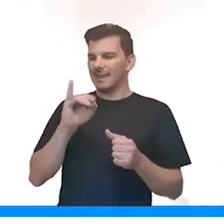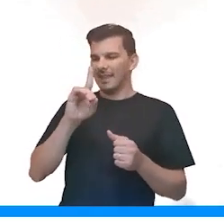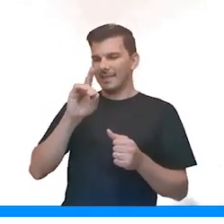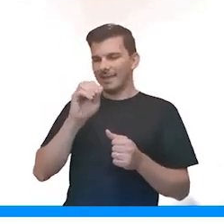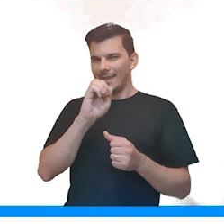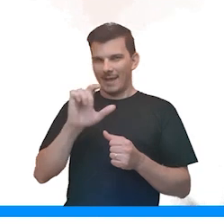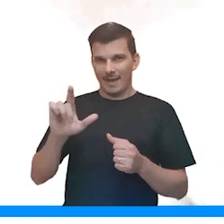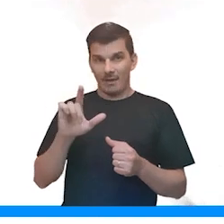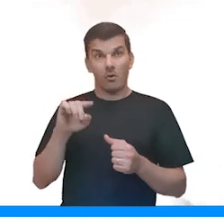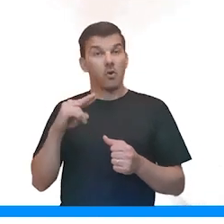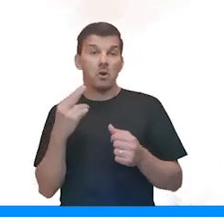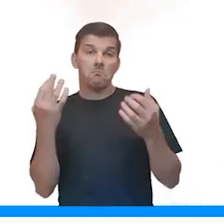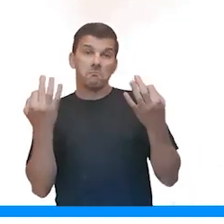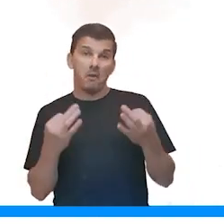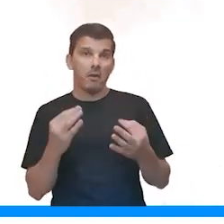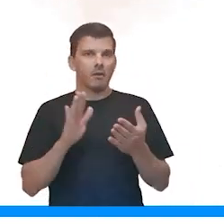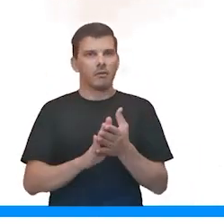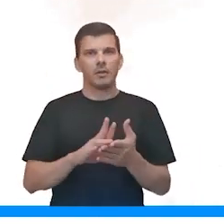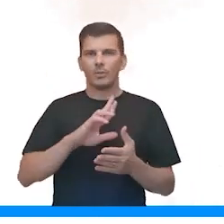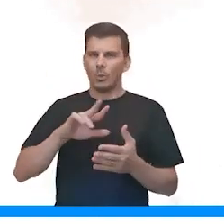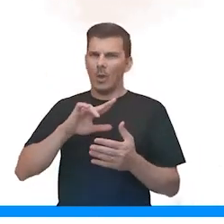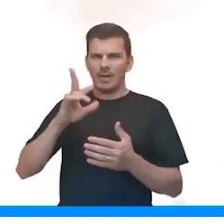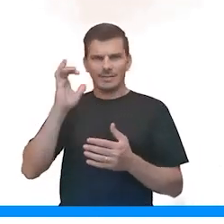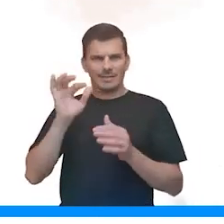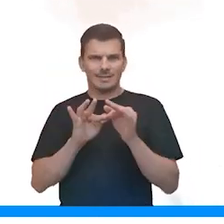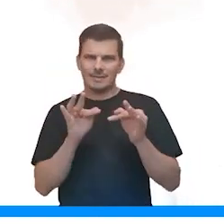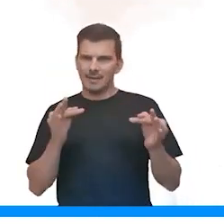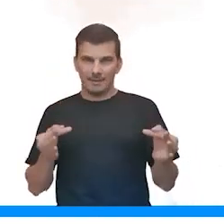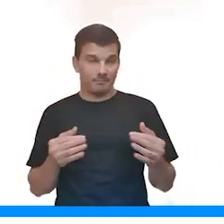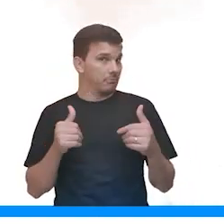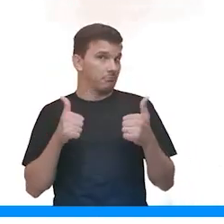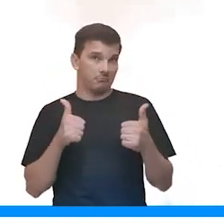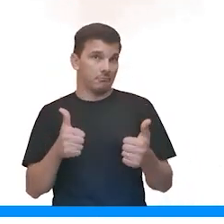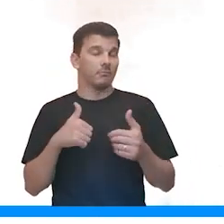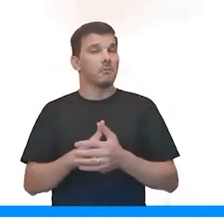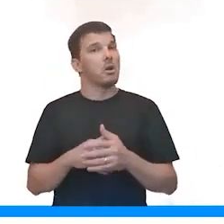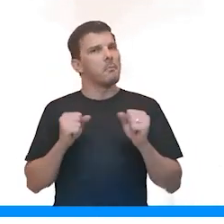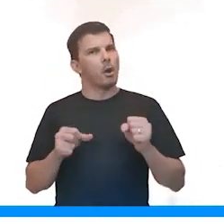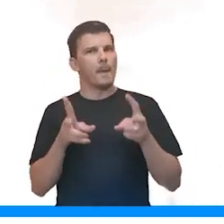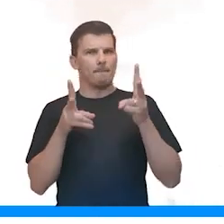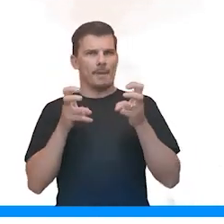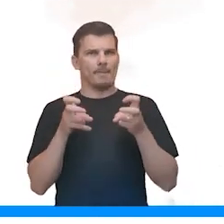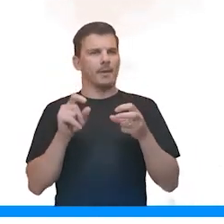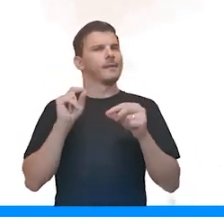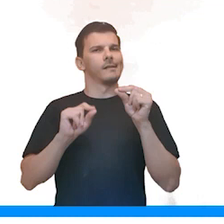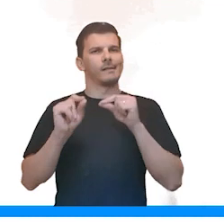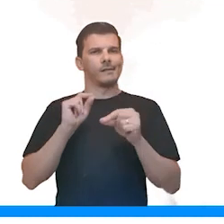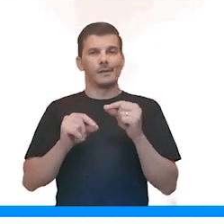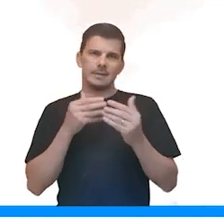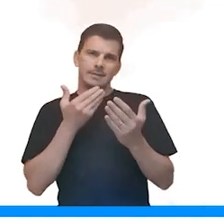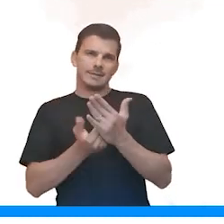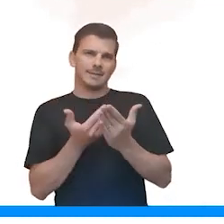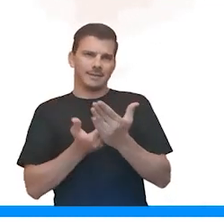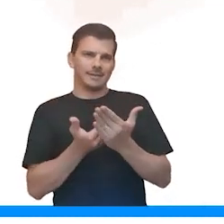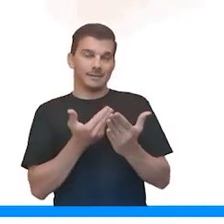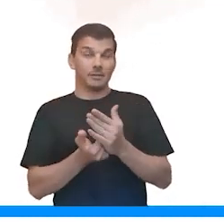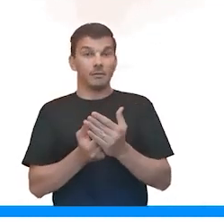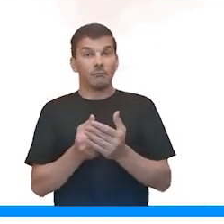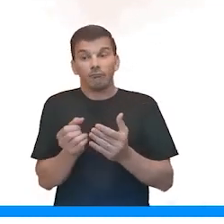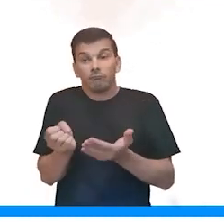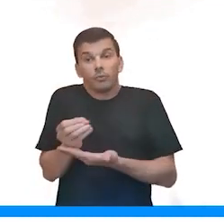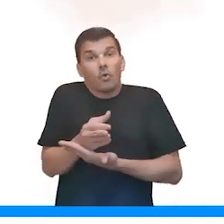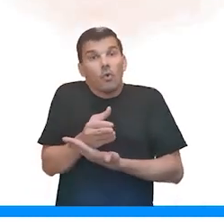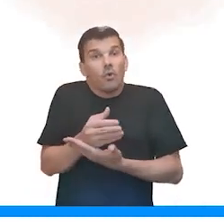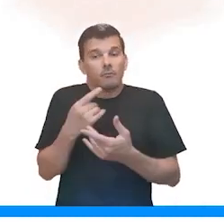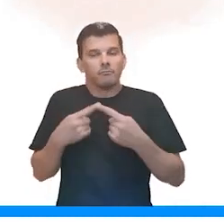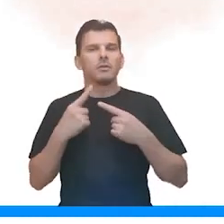sempre estudamos os gases ideais ou gases perfeitos. Gente, estudar gases não é uma coisa tão simples, ok? Vocês podem ver que